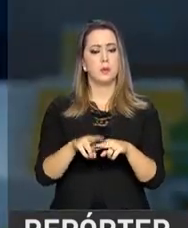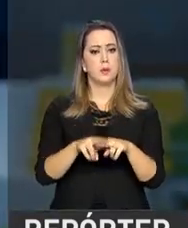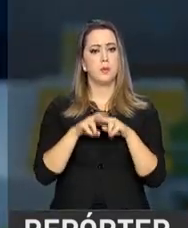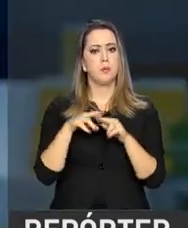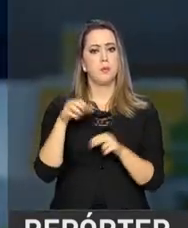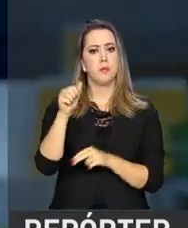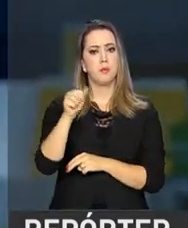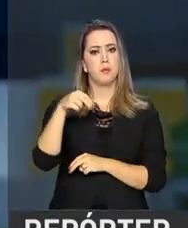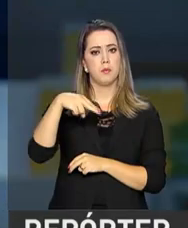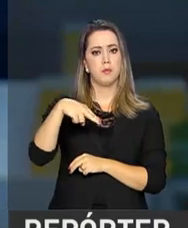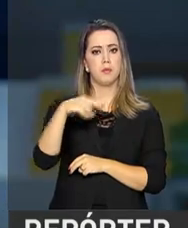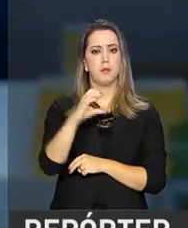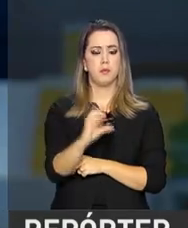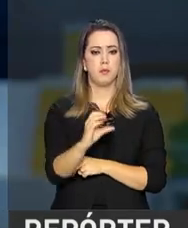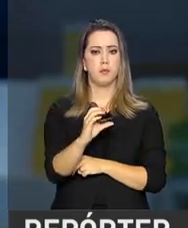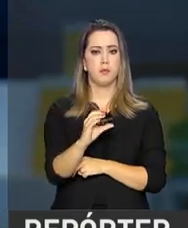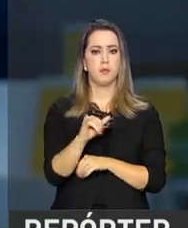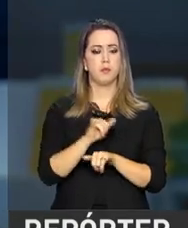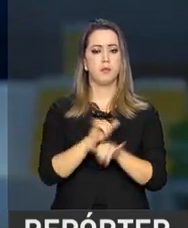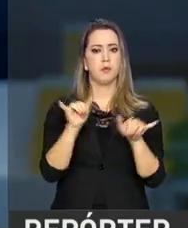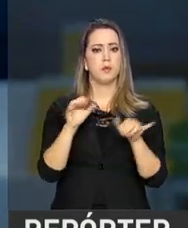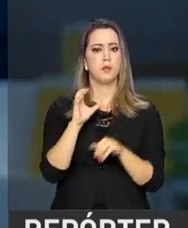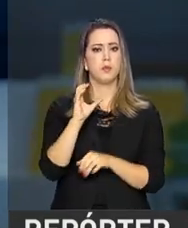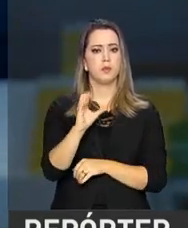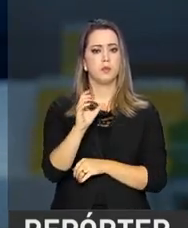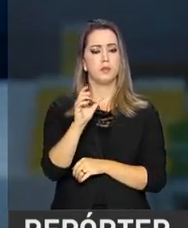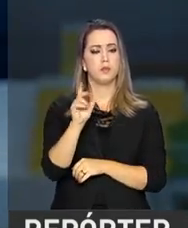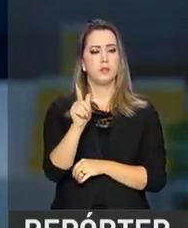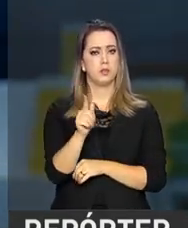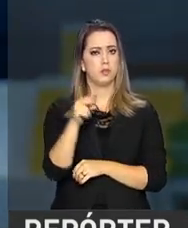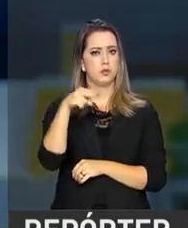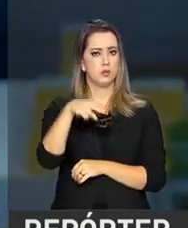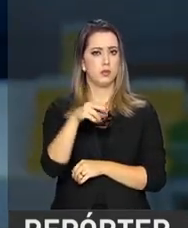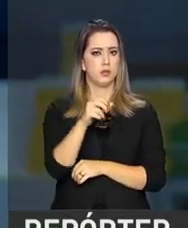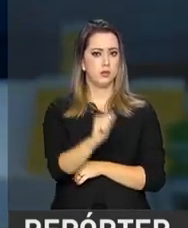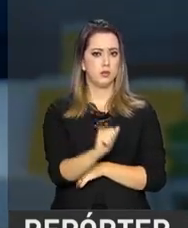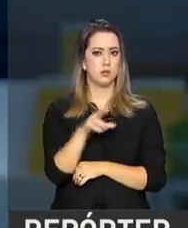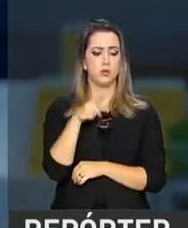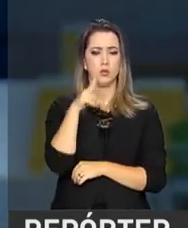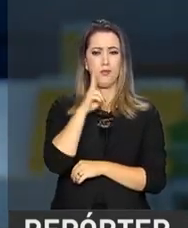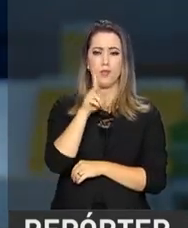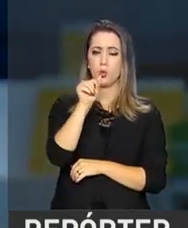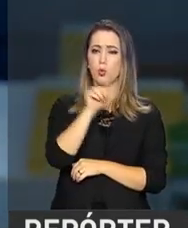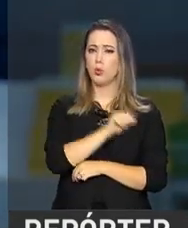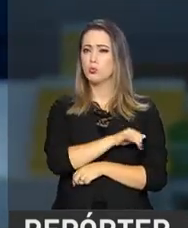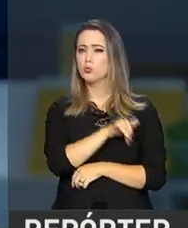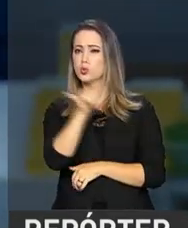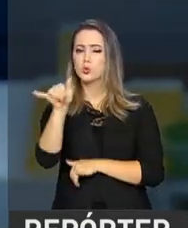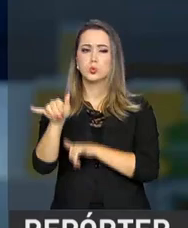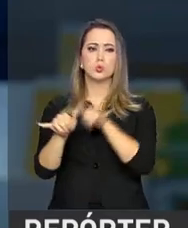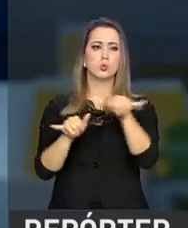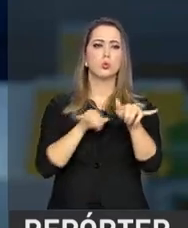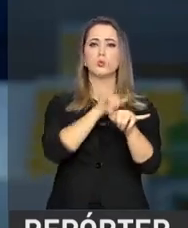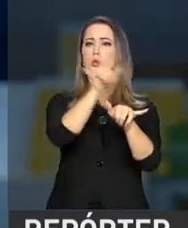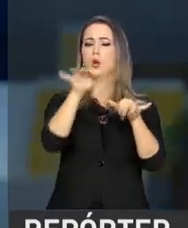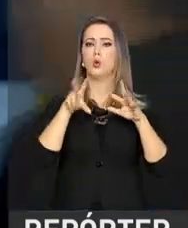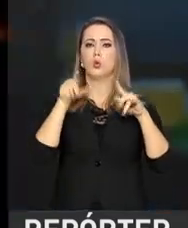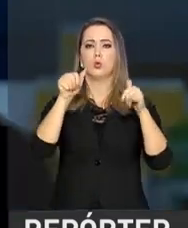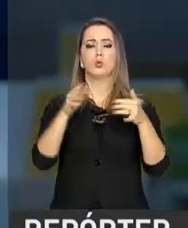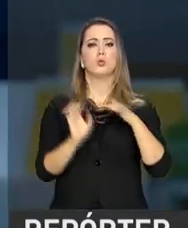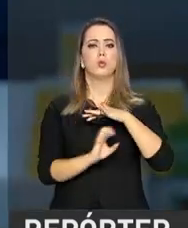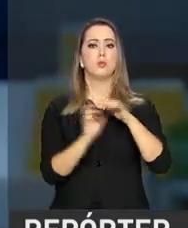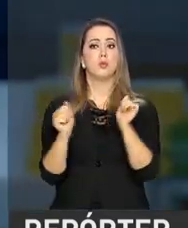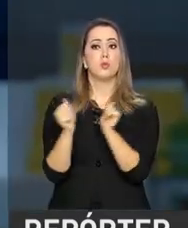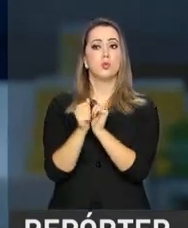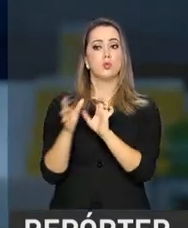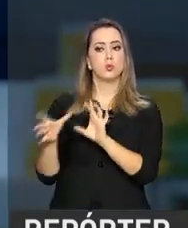e pelo Centro de Gerenciamento de Navegação Aérea, o CGNA, que acompanha toda a malha em tempo real, junto com os operadores aeroportuários, empresas aéreas. Então,